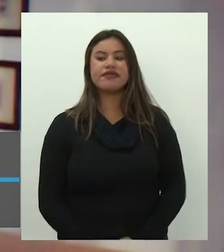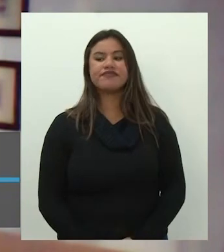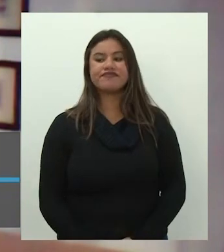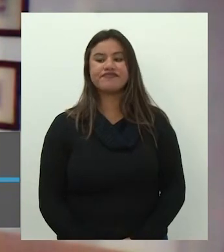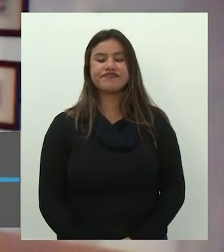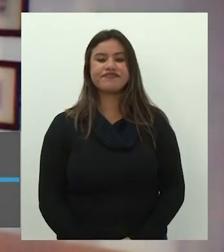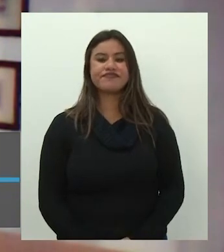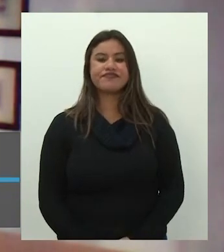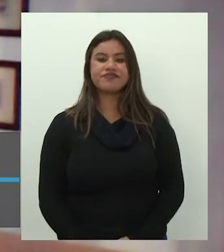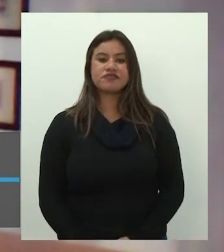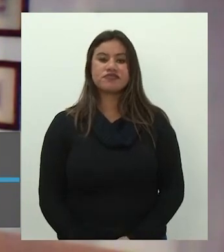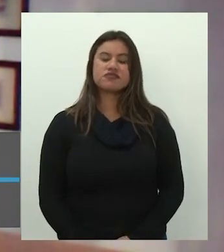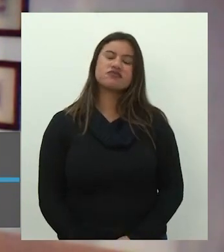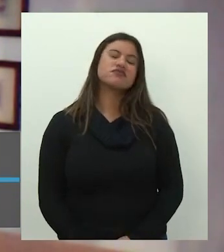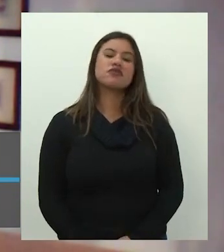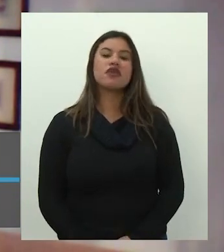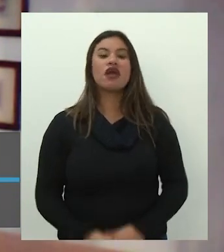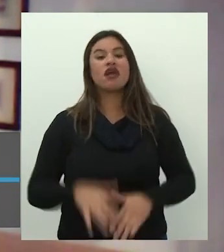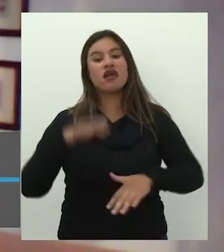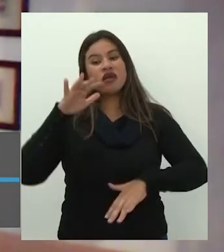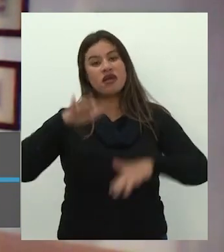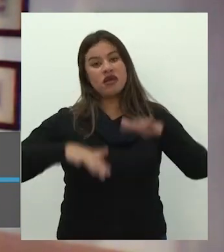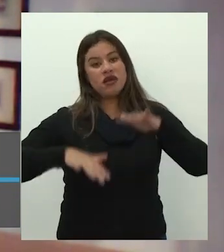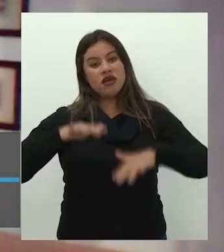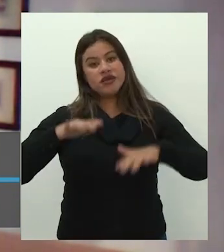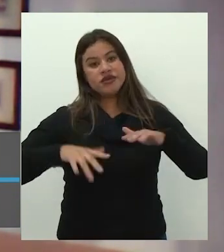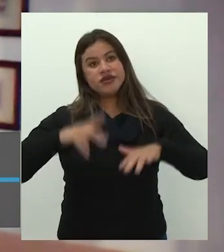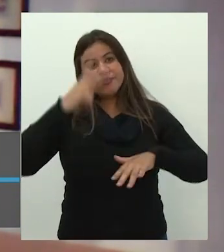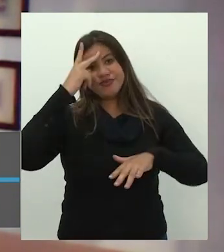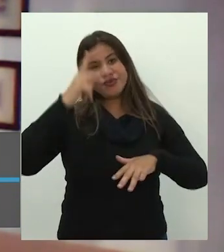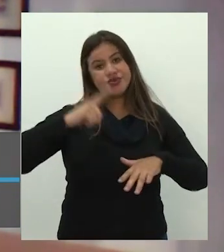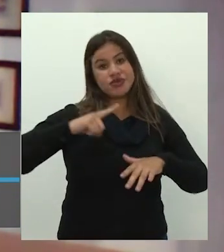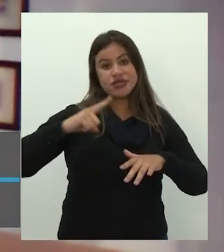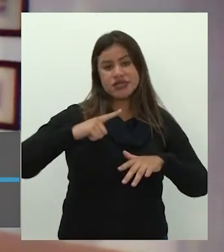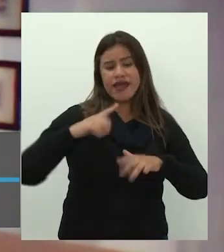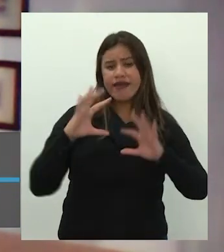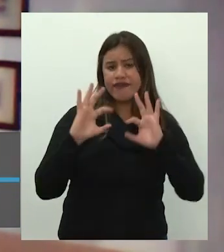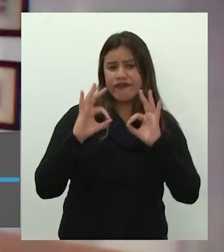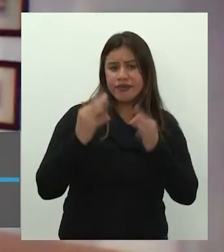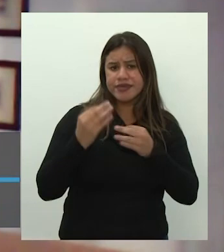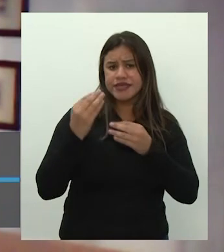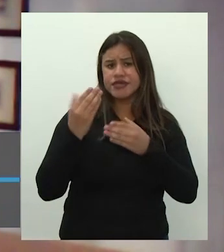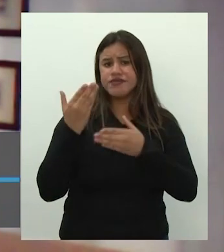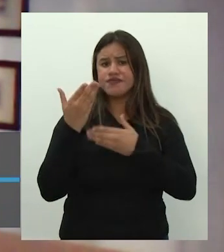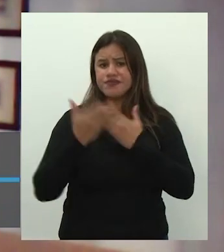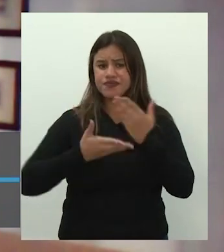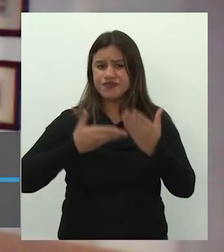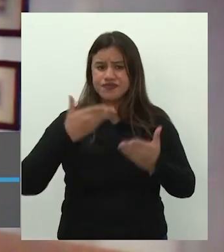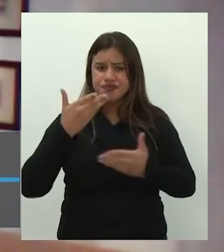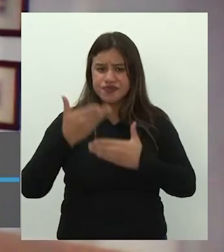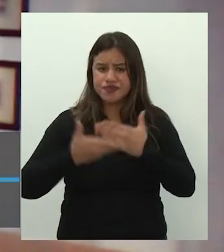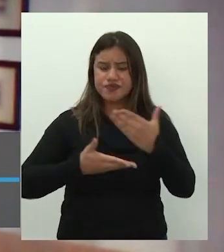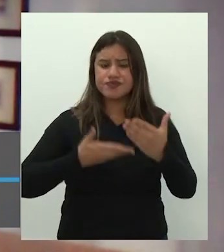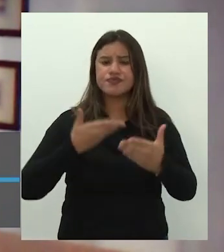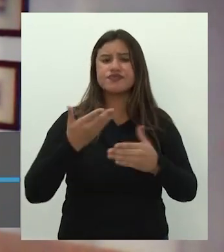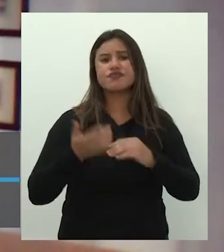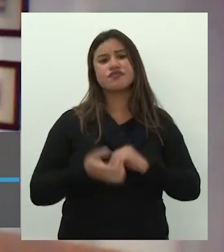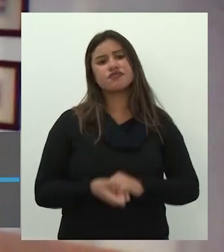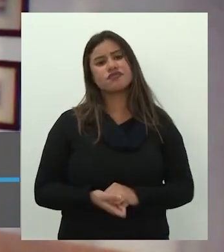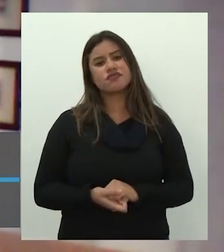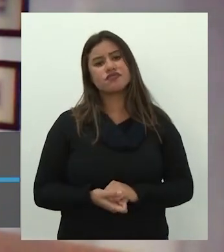aí depende um pouco da pessoa ter uma família que possa acolhê-lo, né?